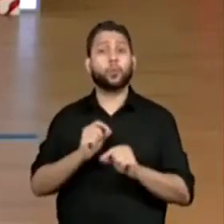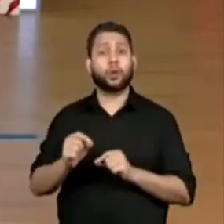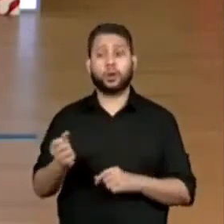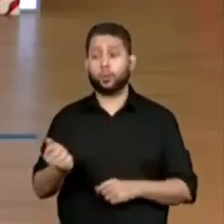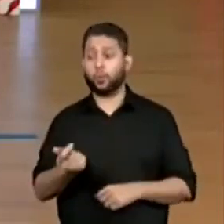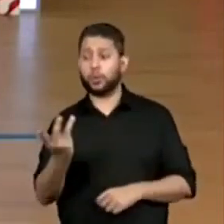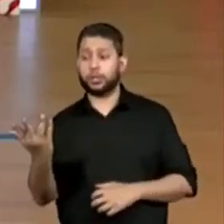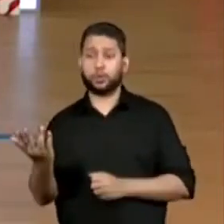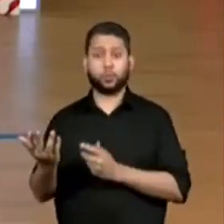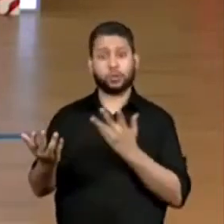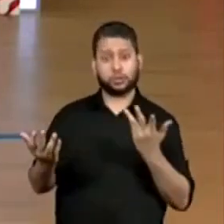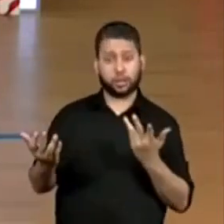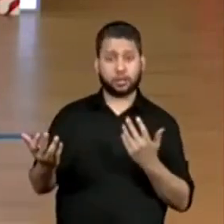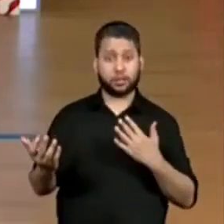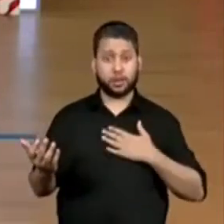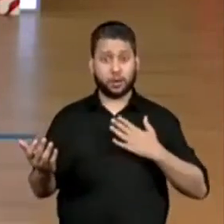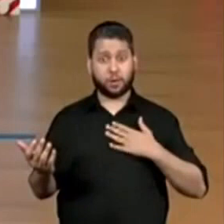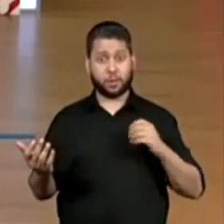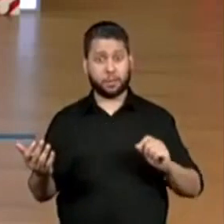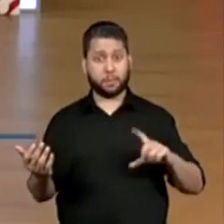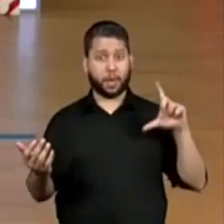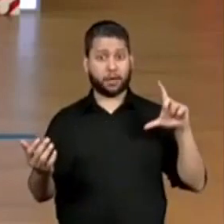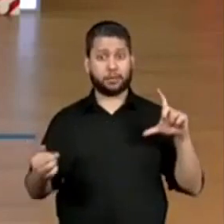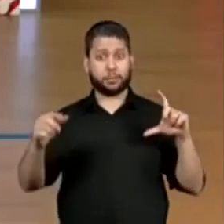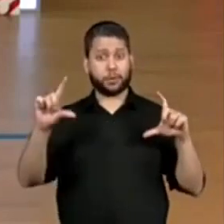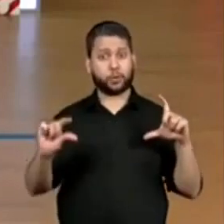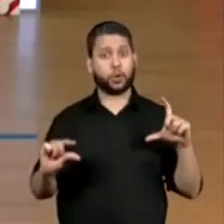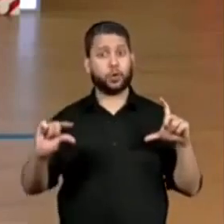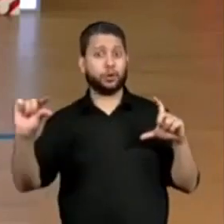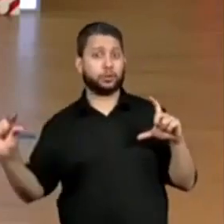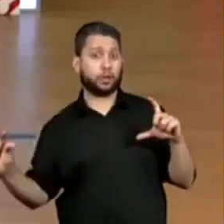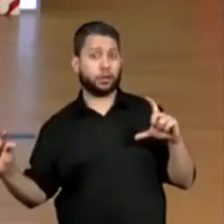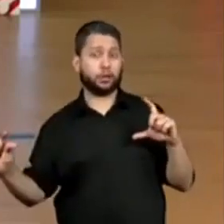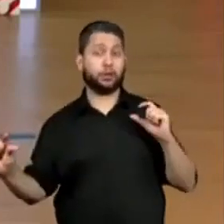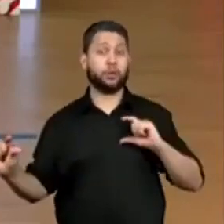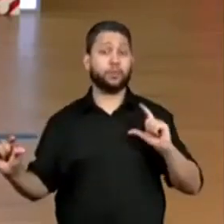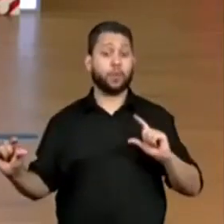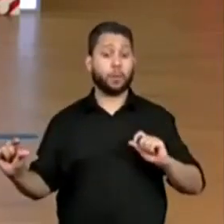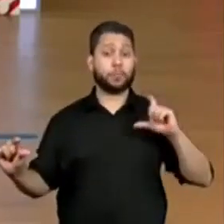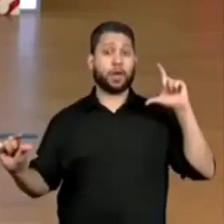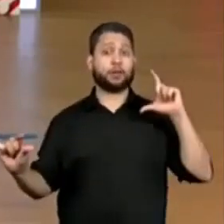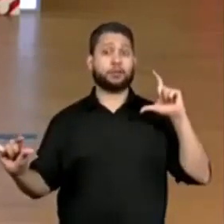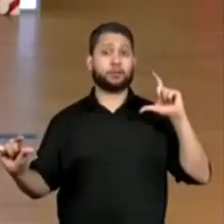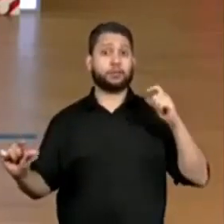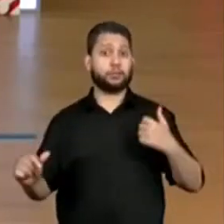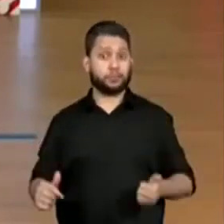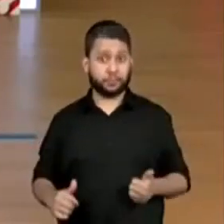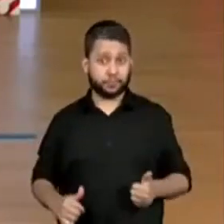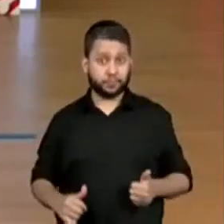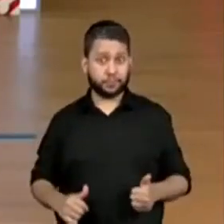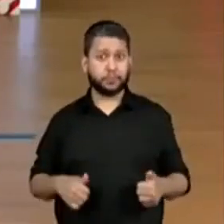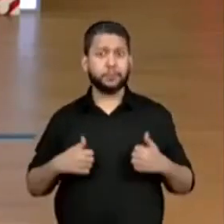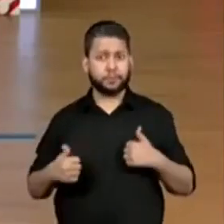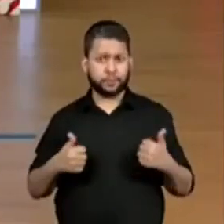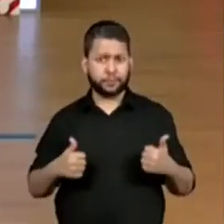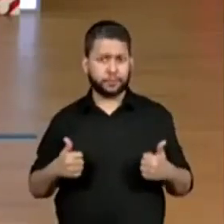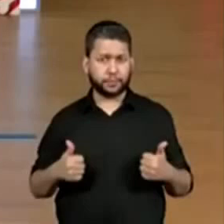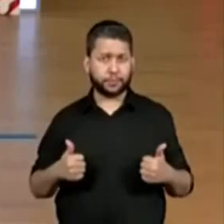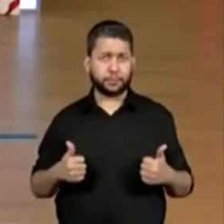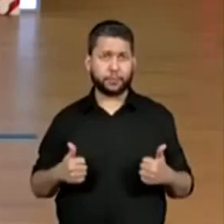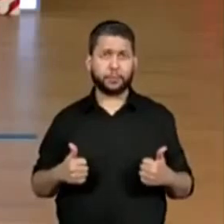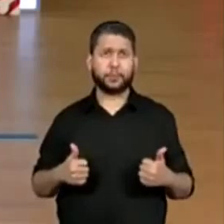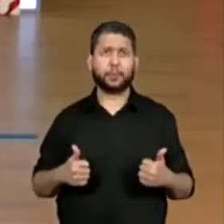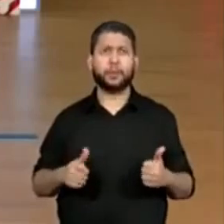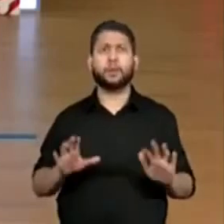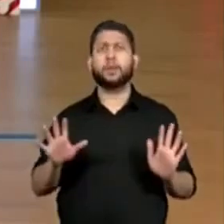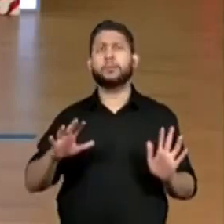menor eu dou para alguém e eu fico com dobro dessa quantidade pegou como é como